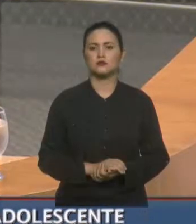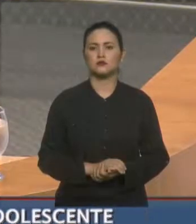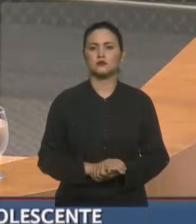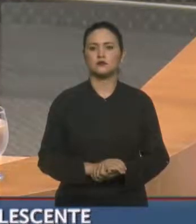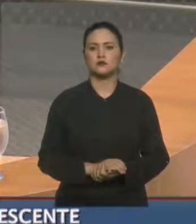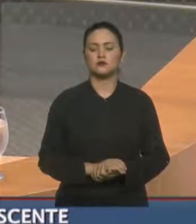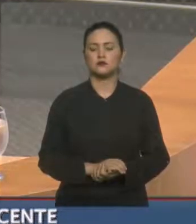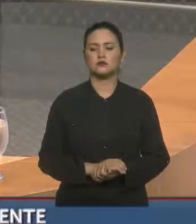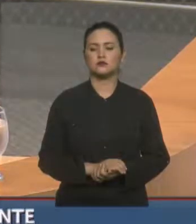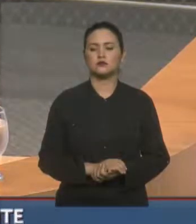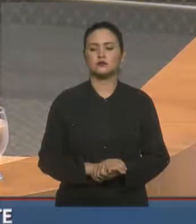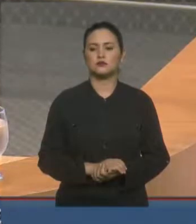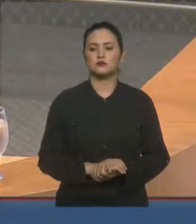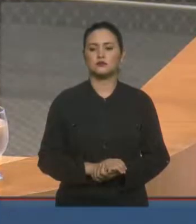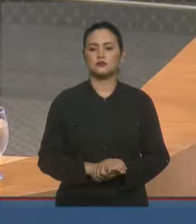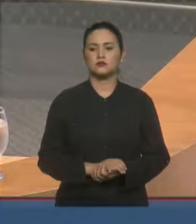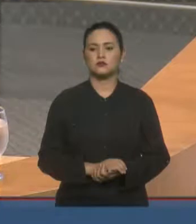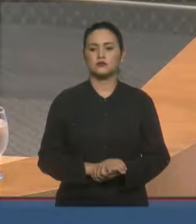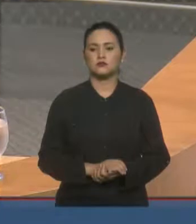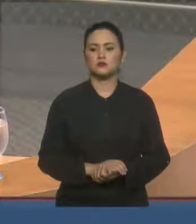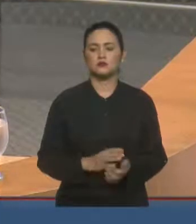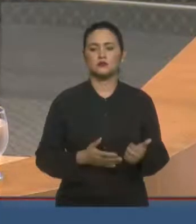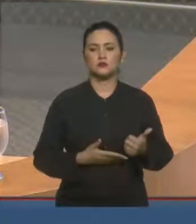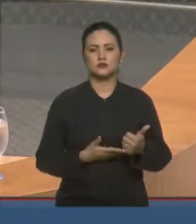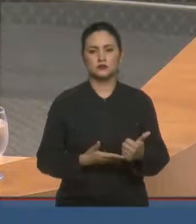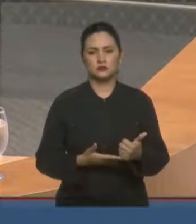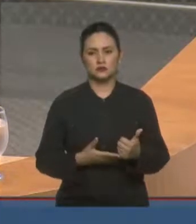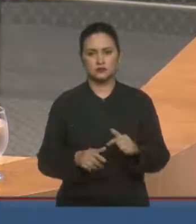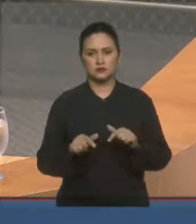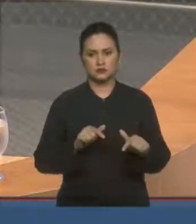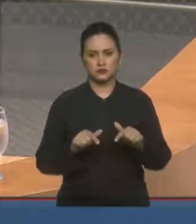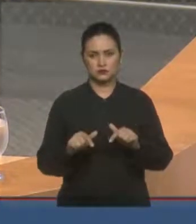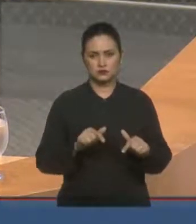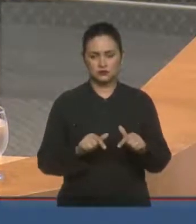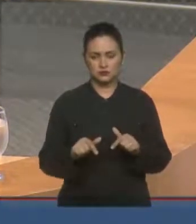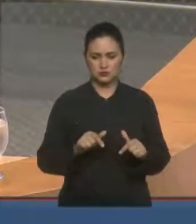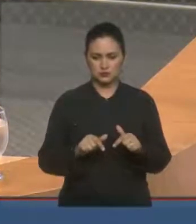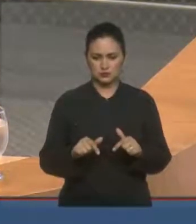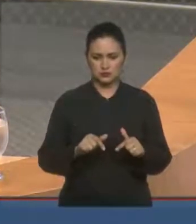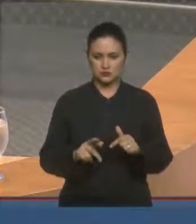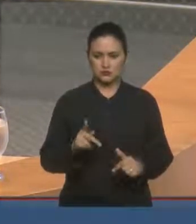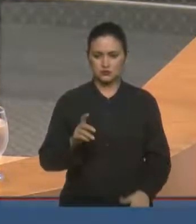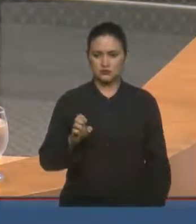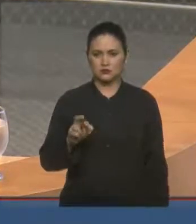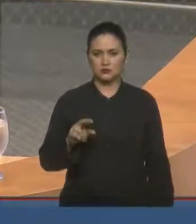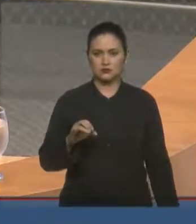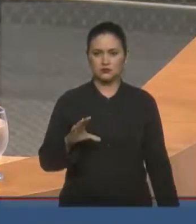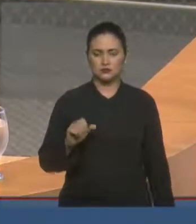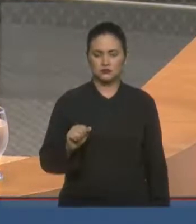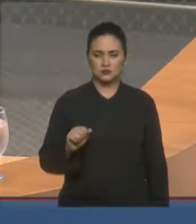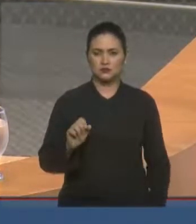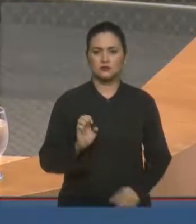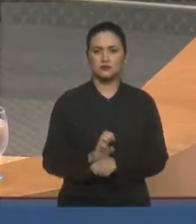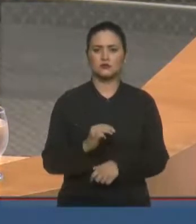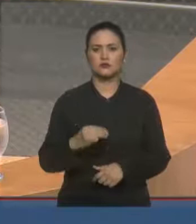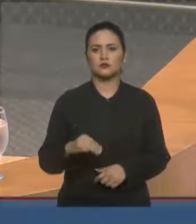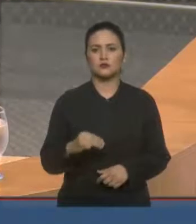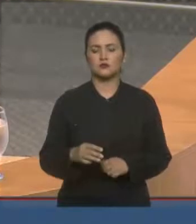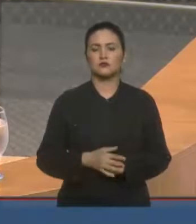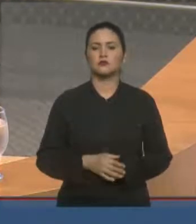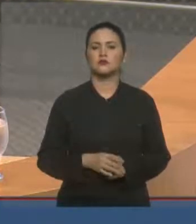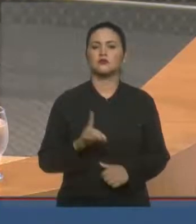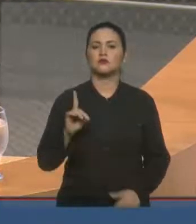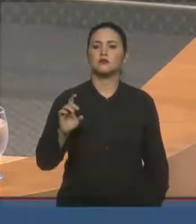penais, mas em todo o apoiamento ao trabalho pericial no Estado do Maranhão. aqui o nosso delegado geral adjunto,